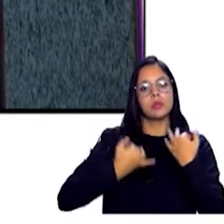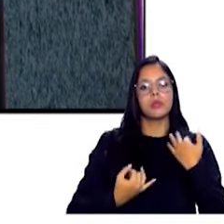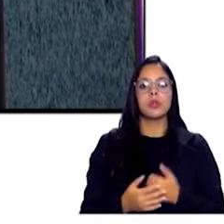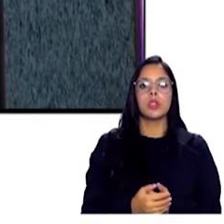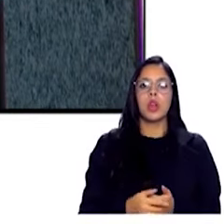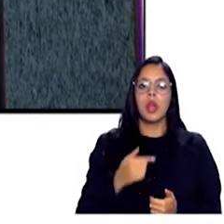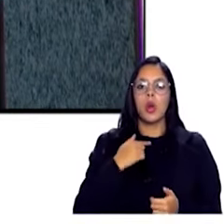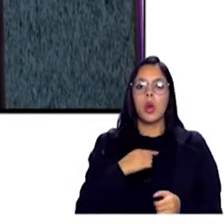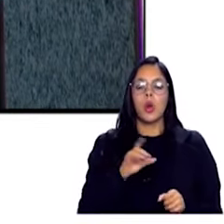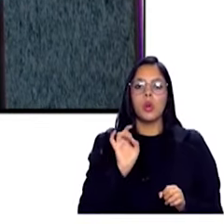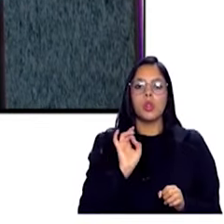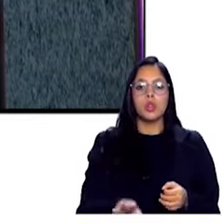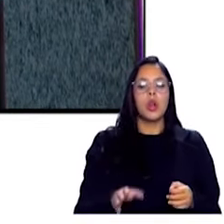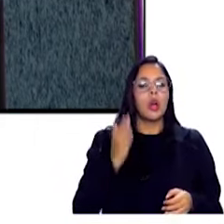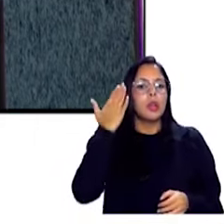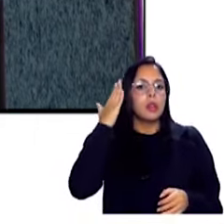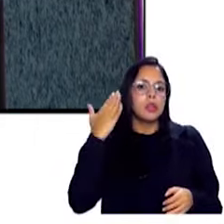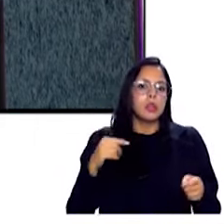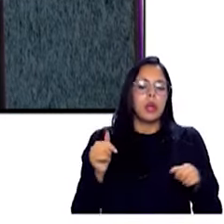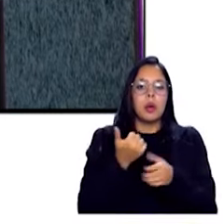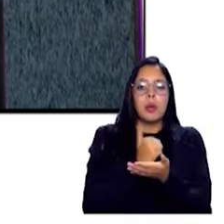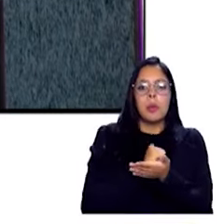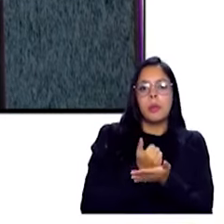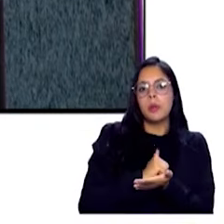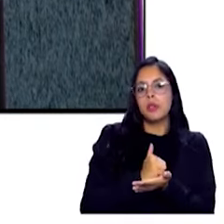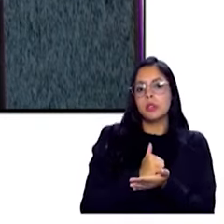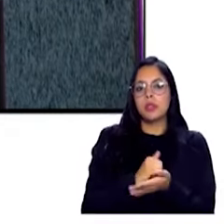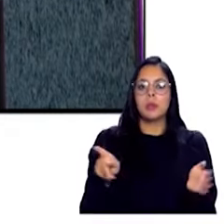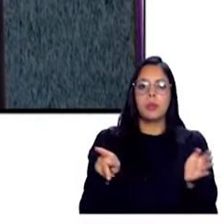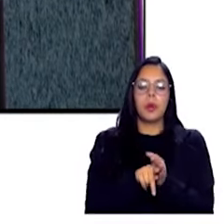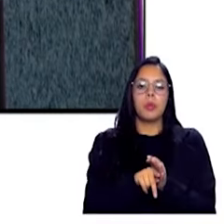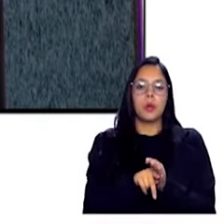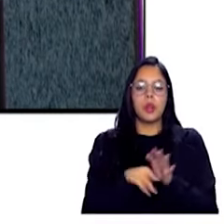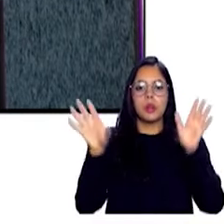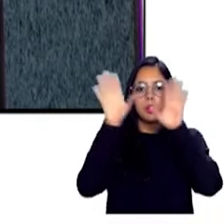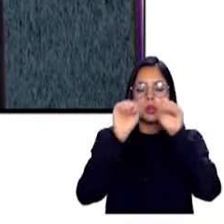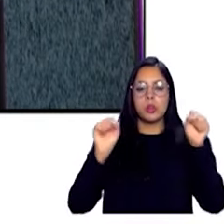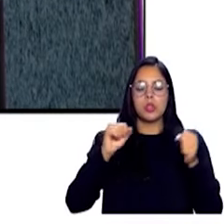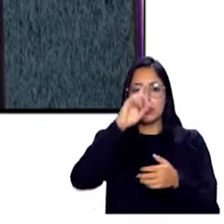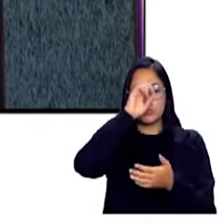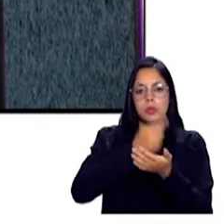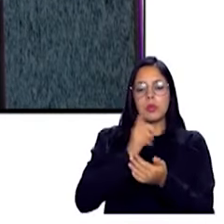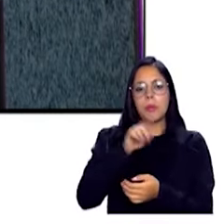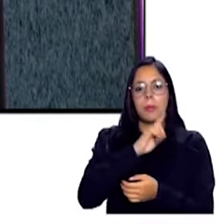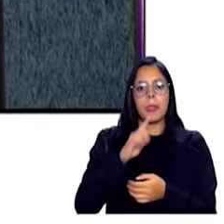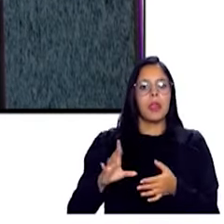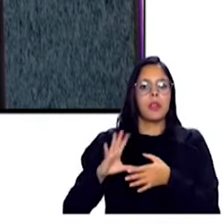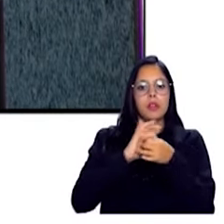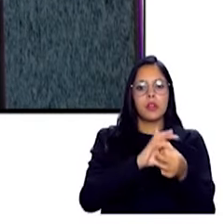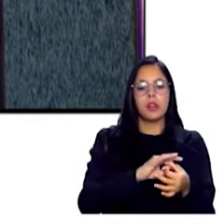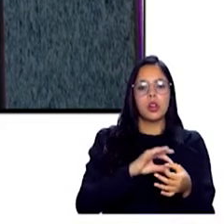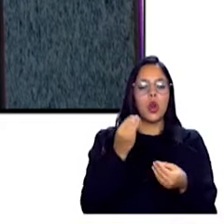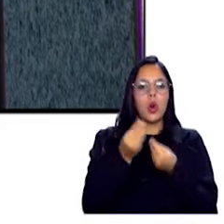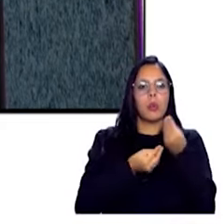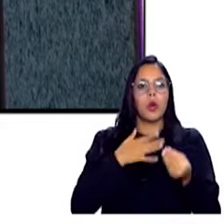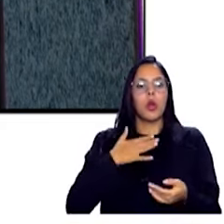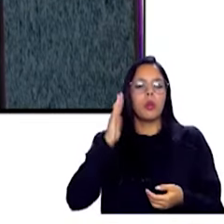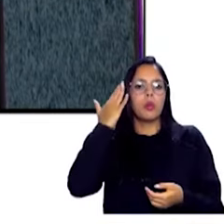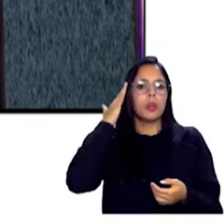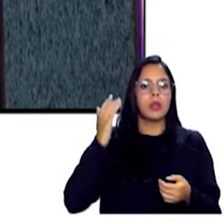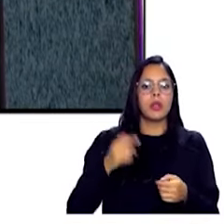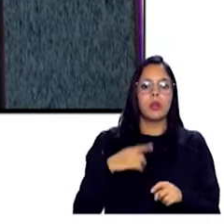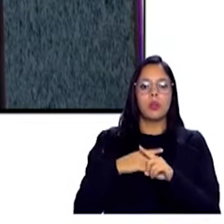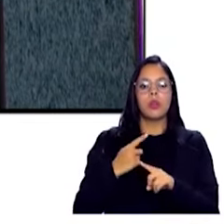apenas interpretei conforme que a corte de cassação não é vinculada a minha interpretação porque cabe a